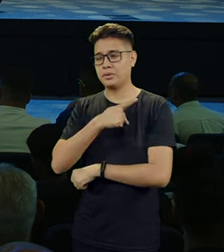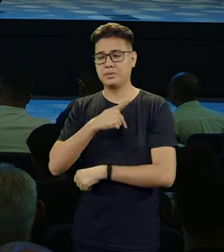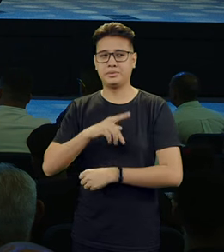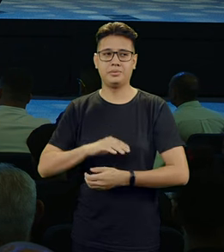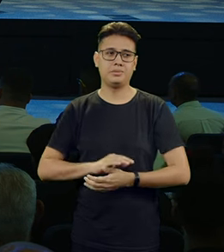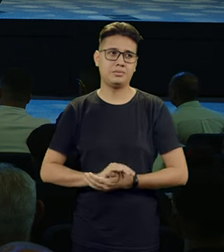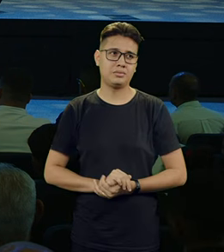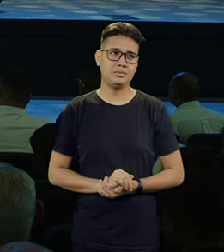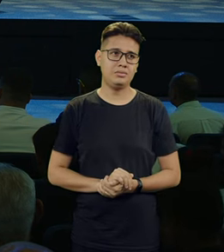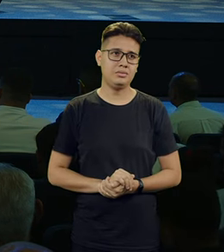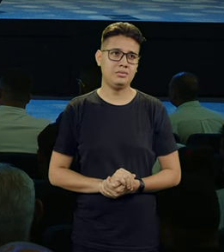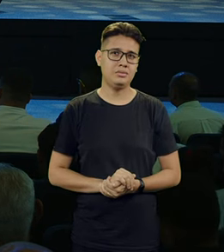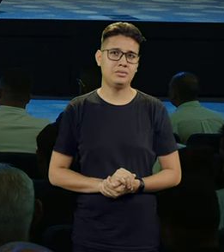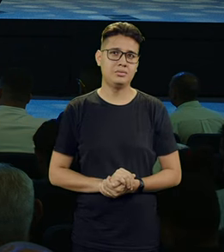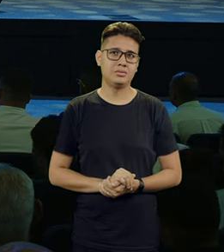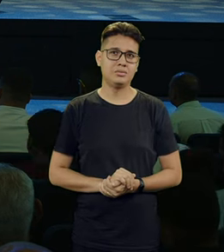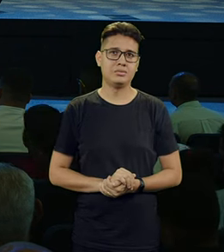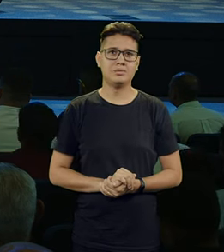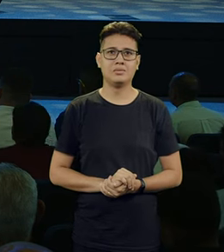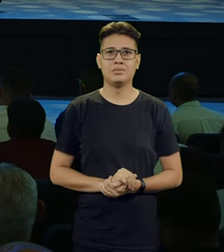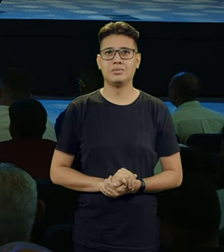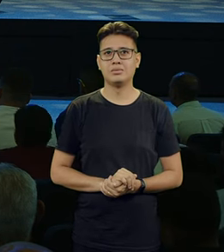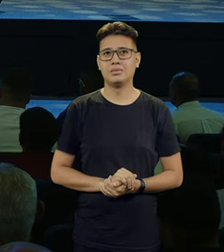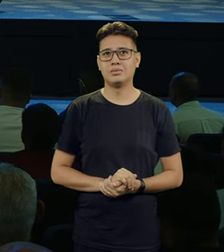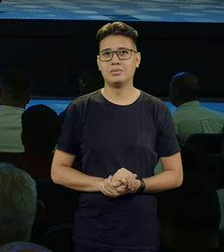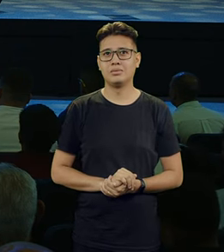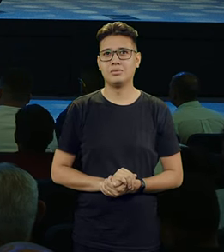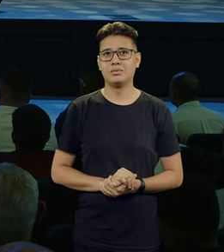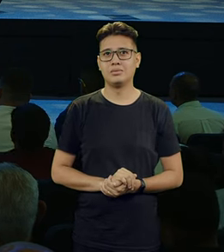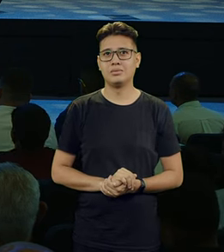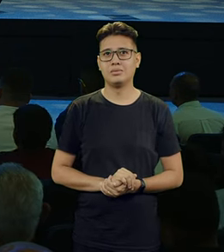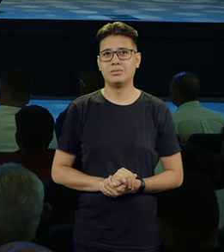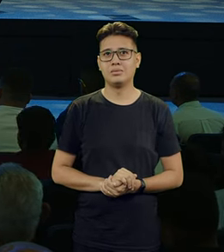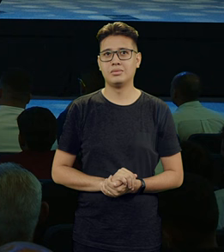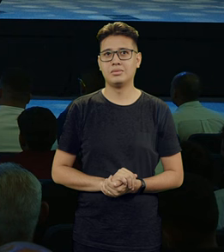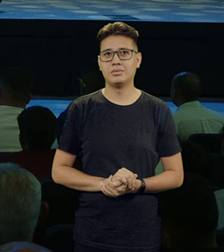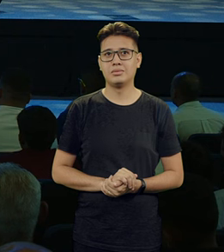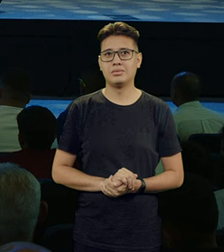Dá uma olhada se eu passei da hora.